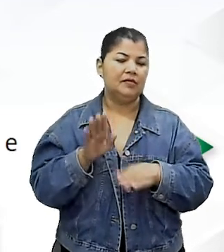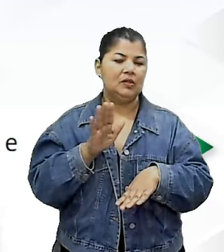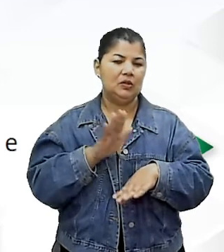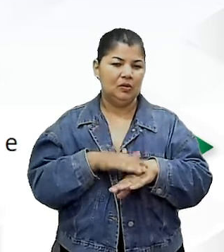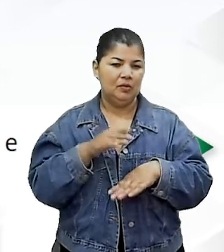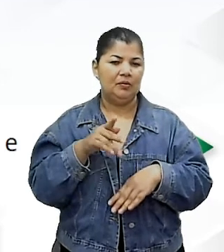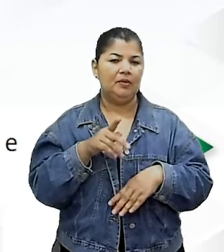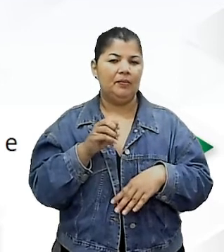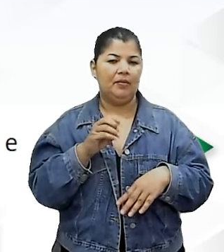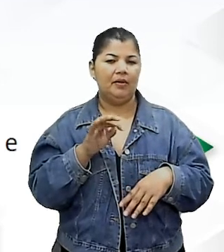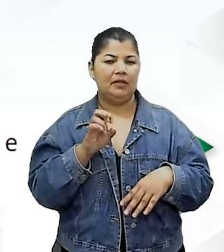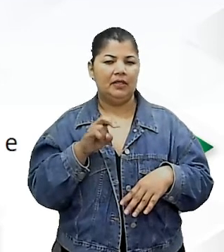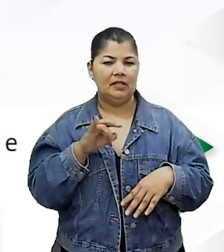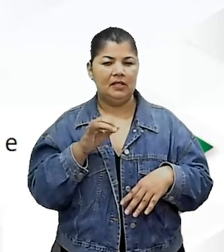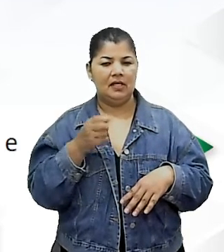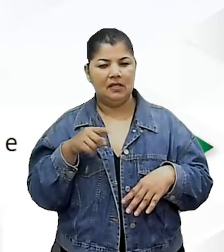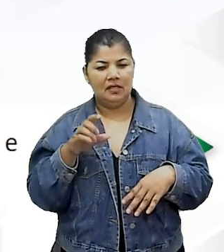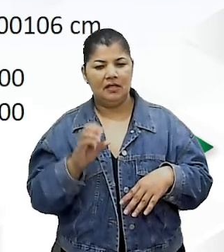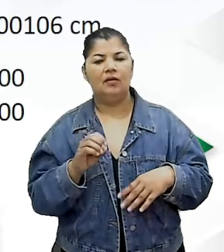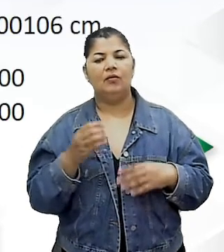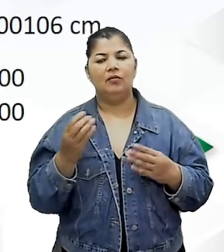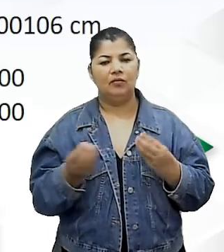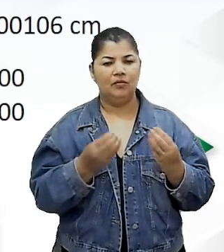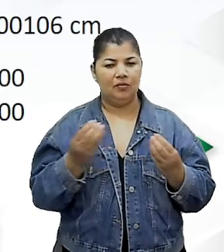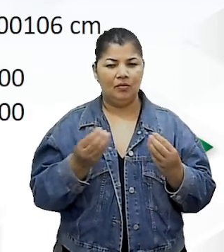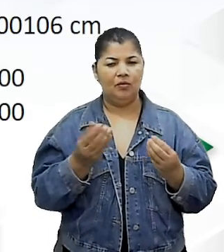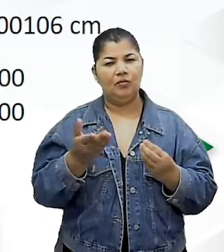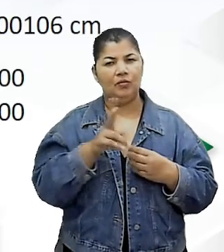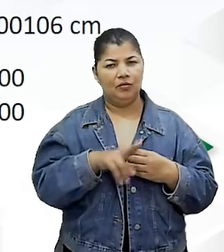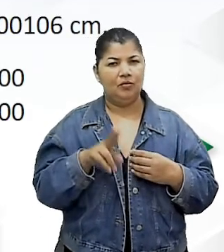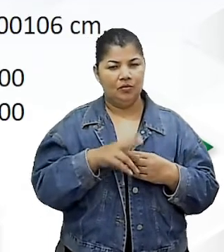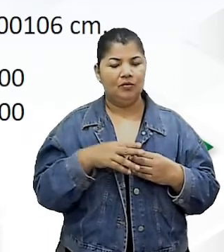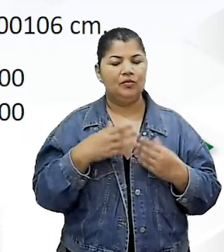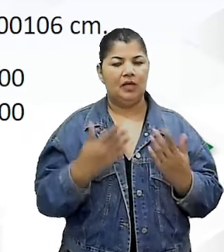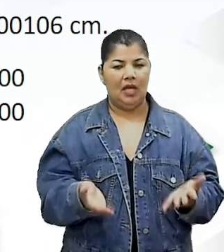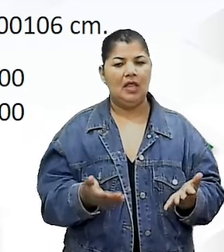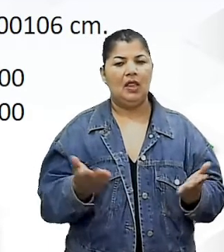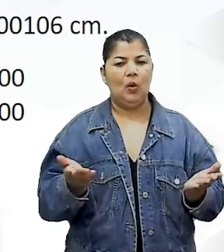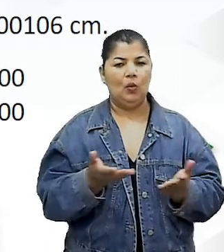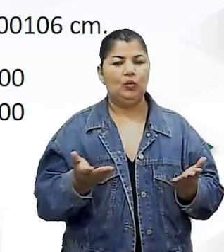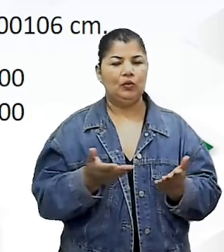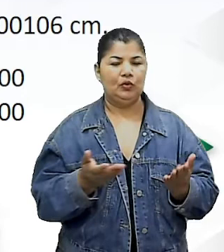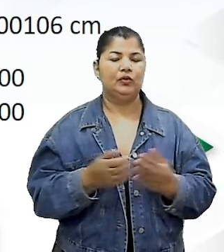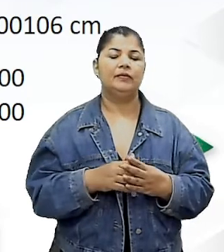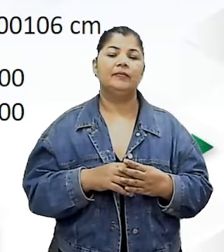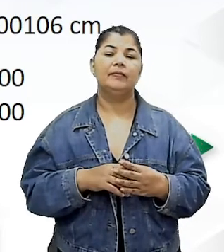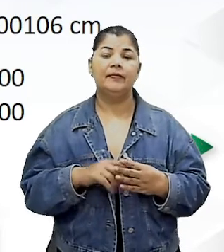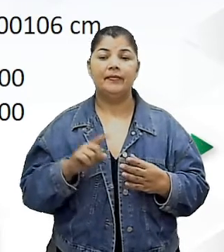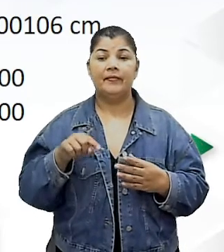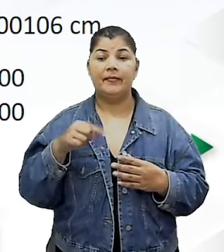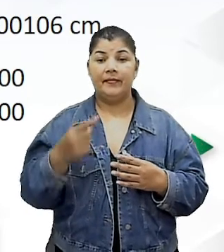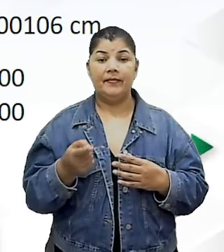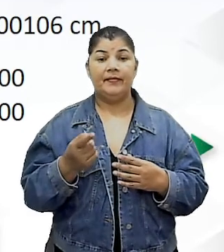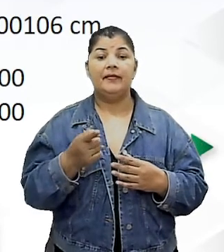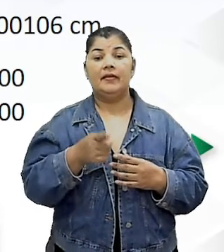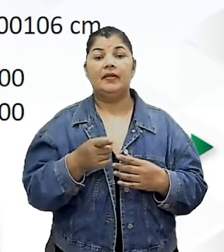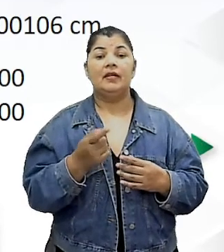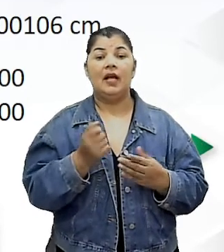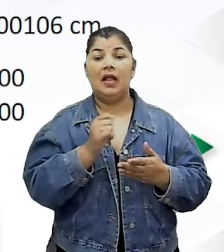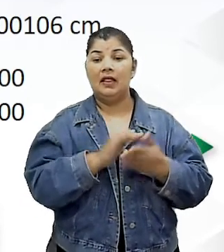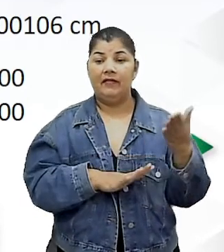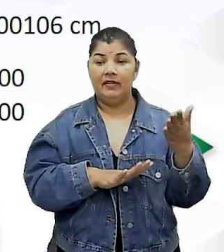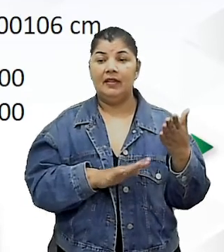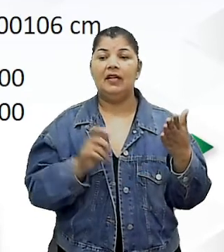DDP, ou seja, a ideia de energia aplicada que a gente utiliza até hoje, tá bom? Vamos lá para nossa finalização? Dá tempo